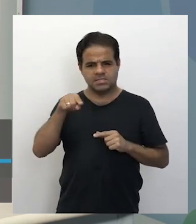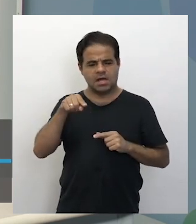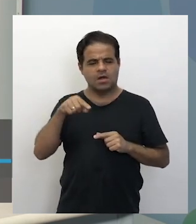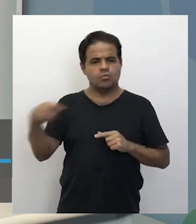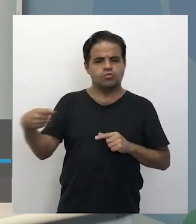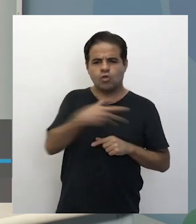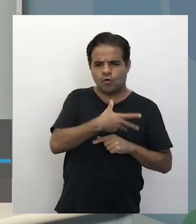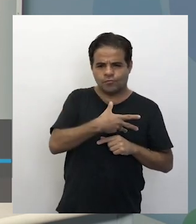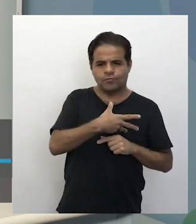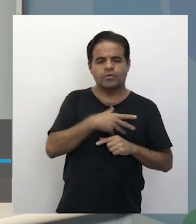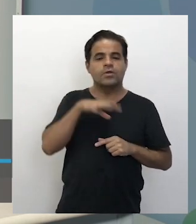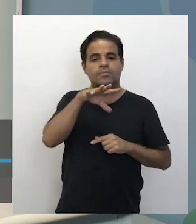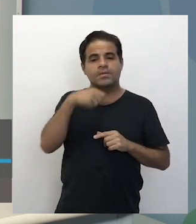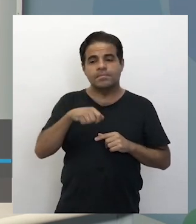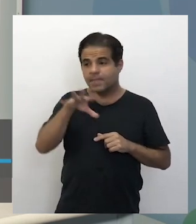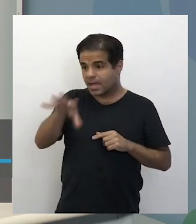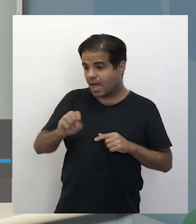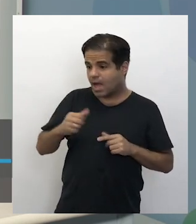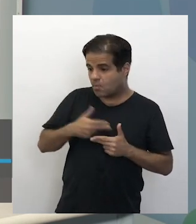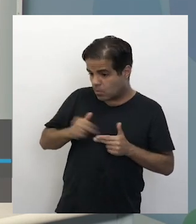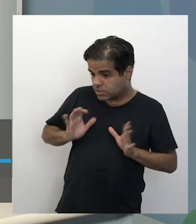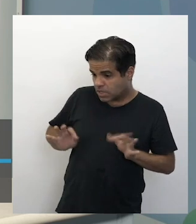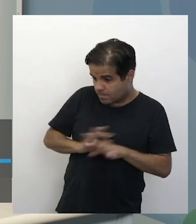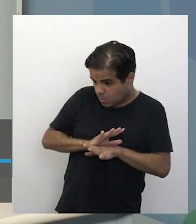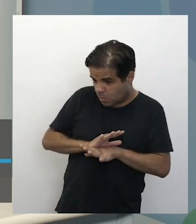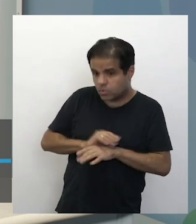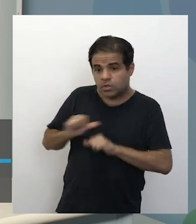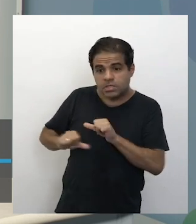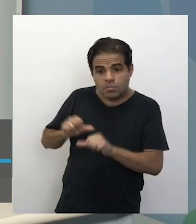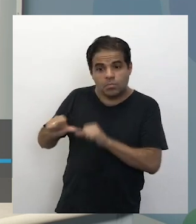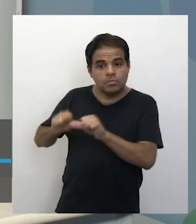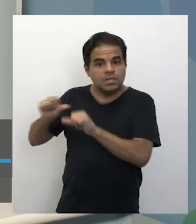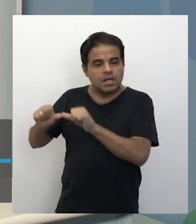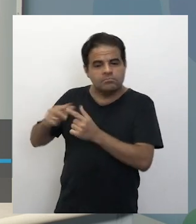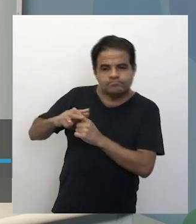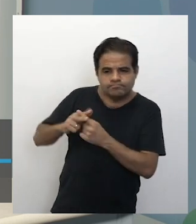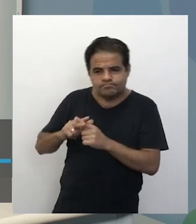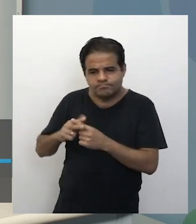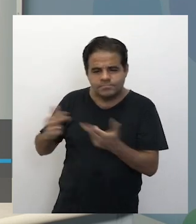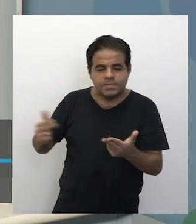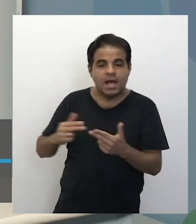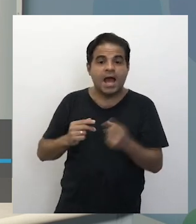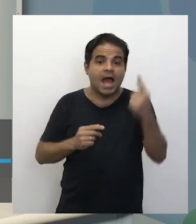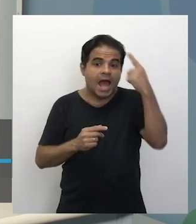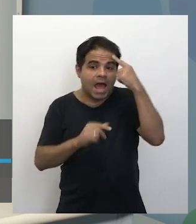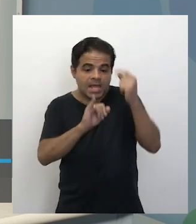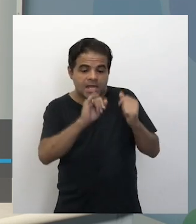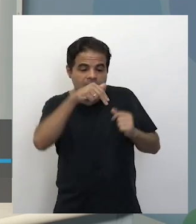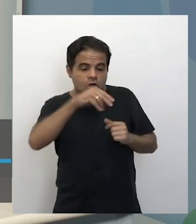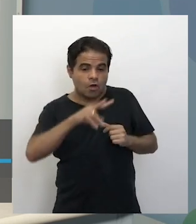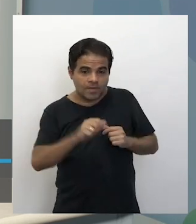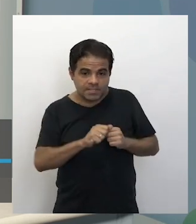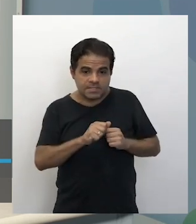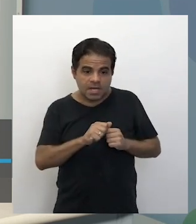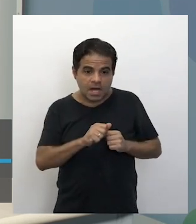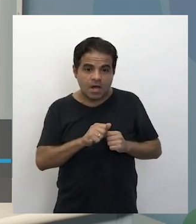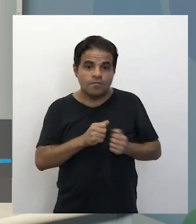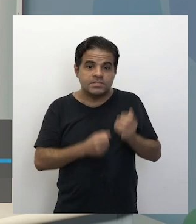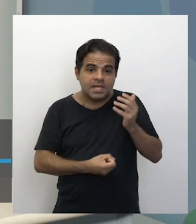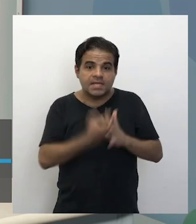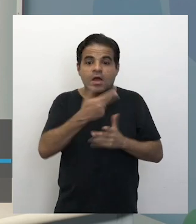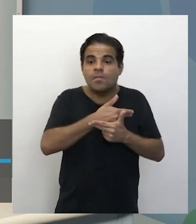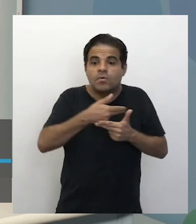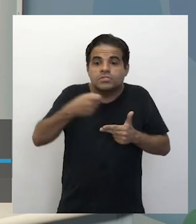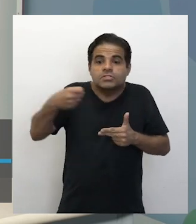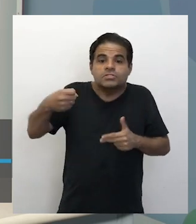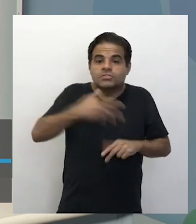eu preciso pegar algo que já existe e melhorar. A invenção é você começar a criar algo do novo. E a gente não está falando para